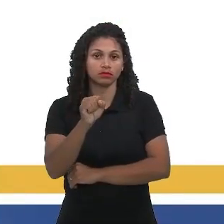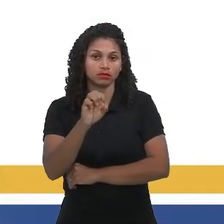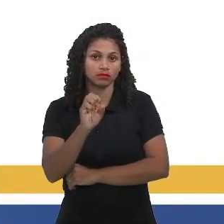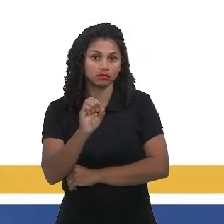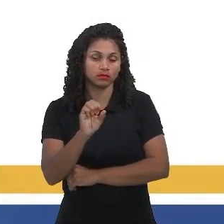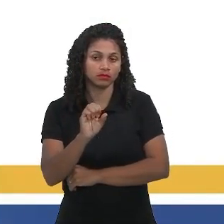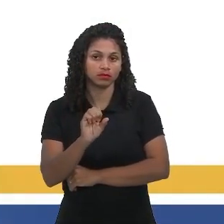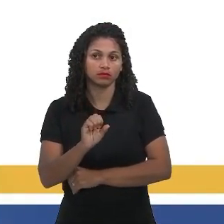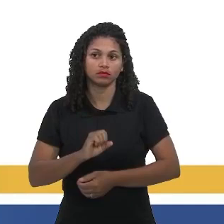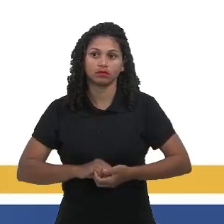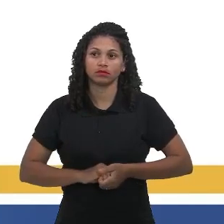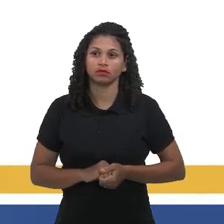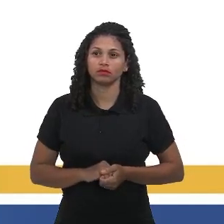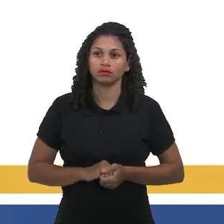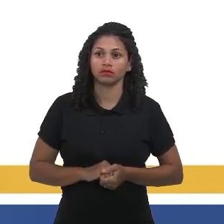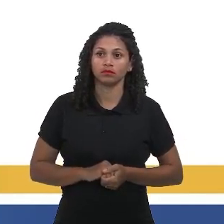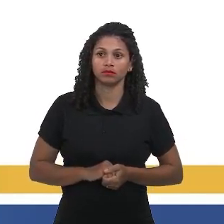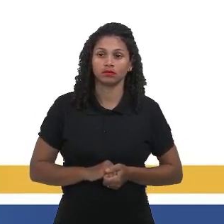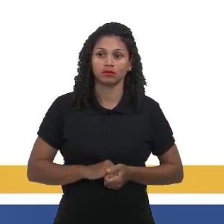vamos